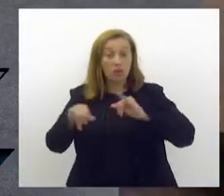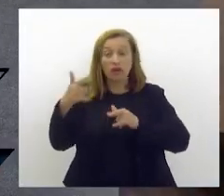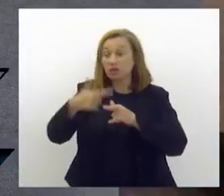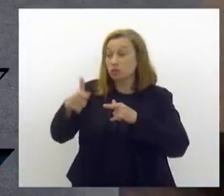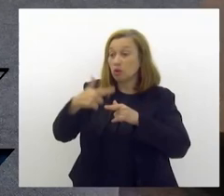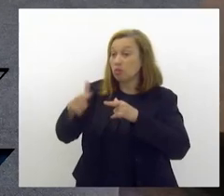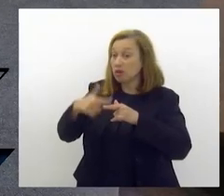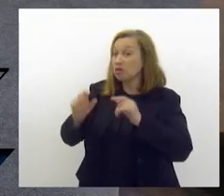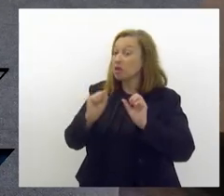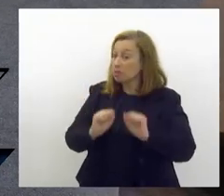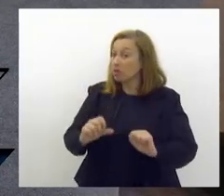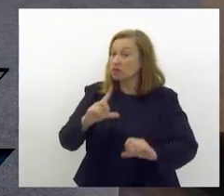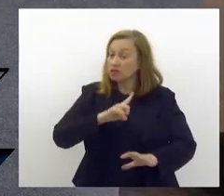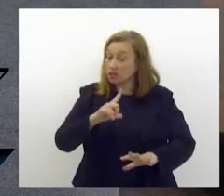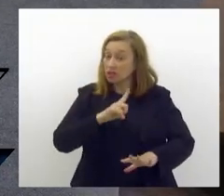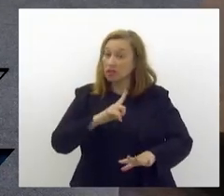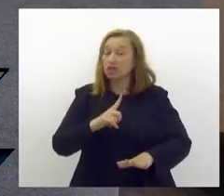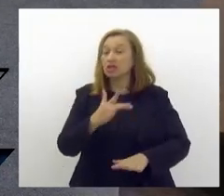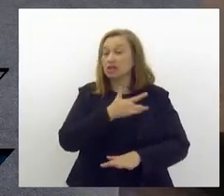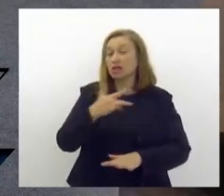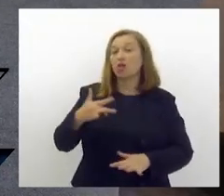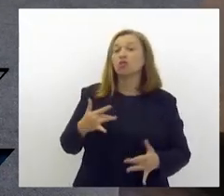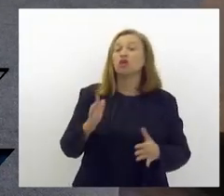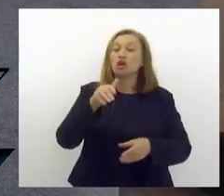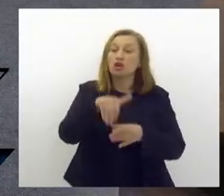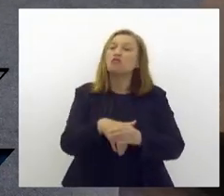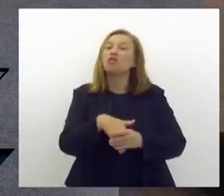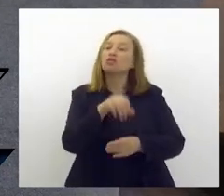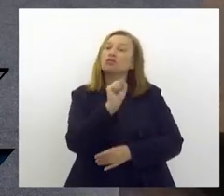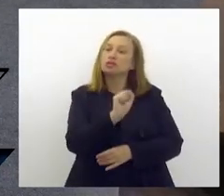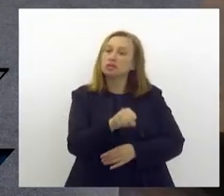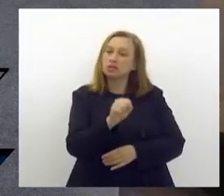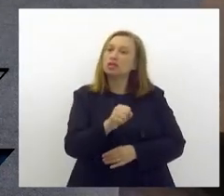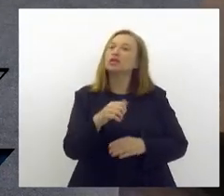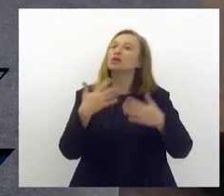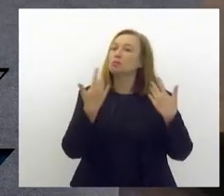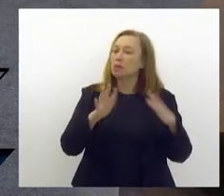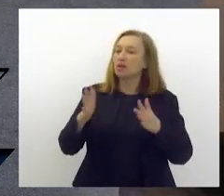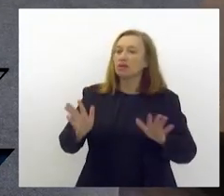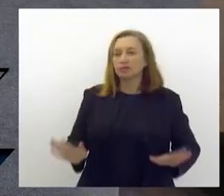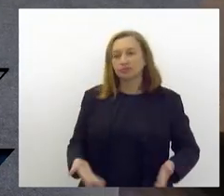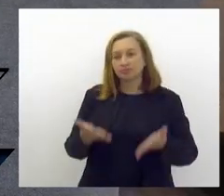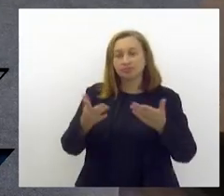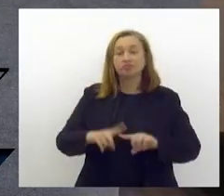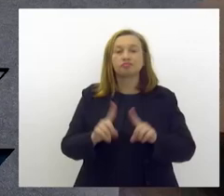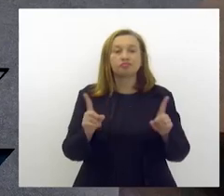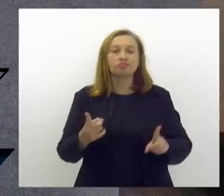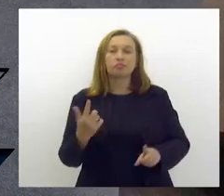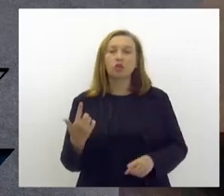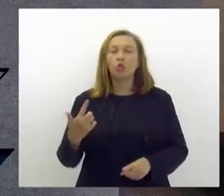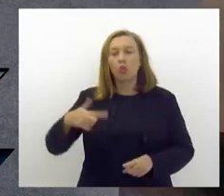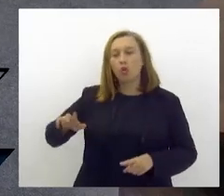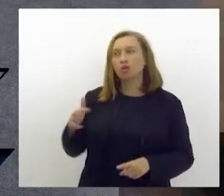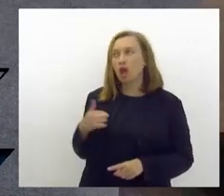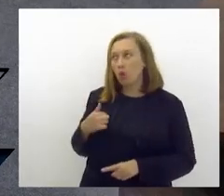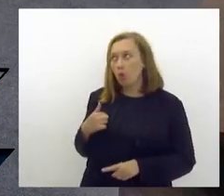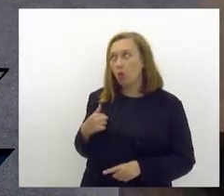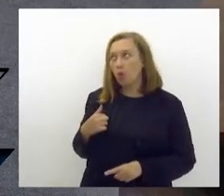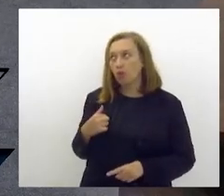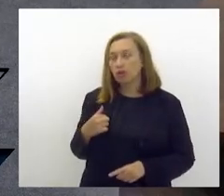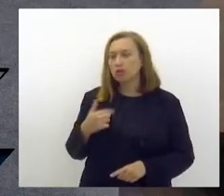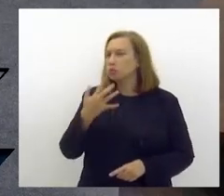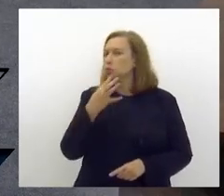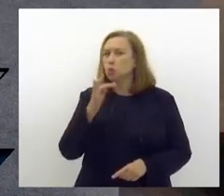mais amplo, e eu voto favoravelmente e louvo a vossa iniciativa, mas esse outro, eu mesmo,